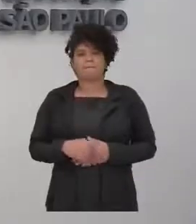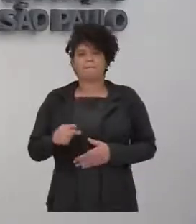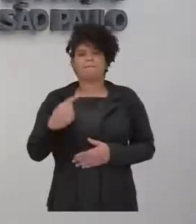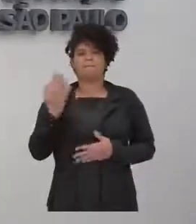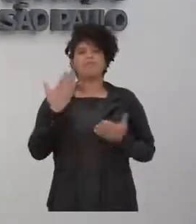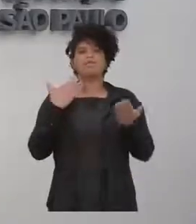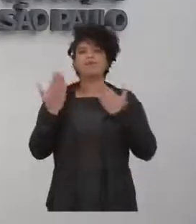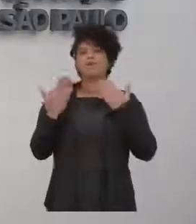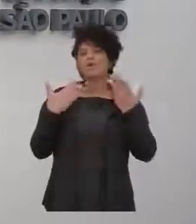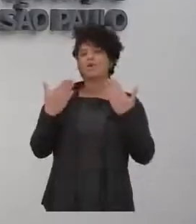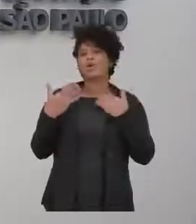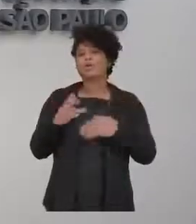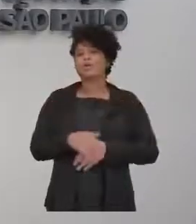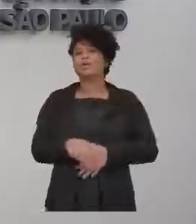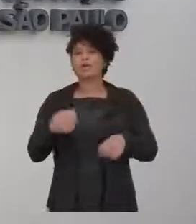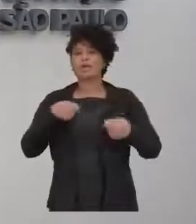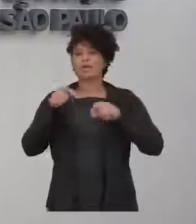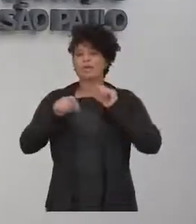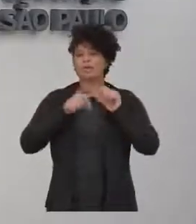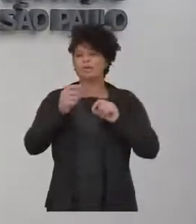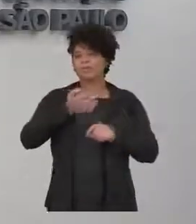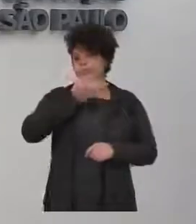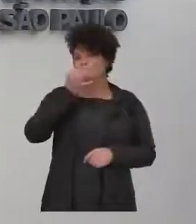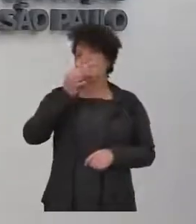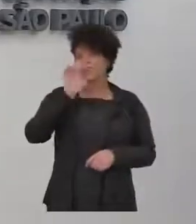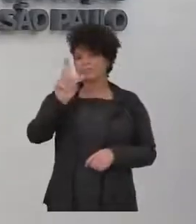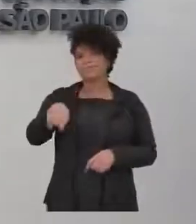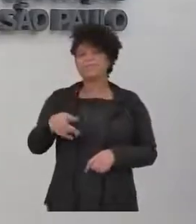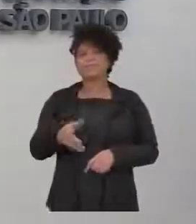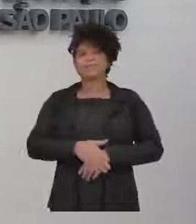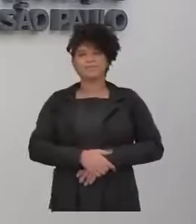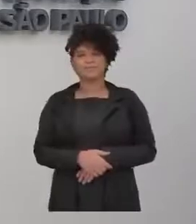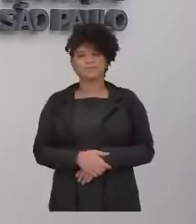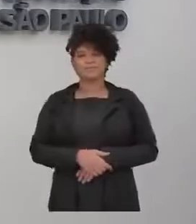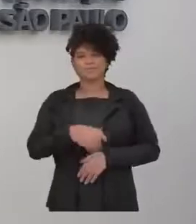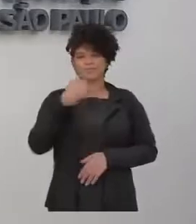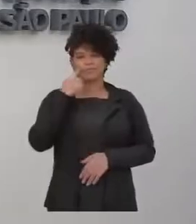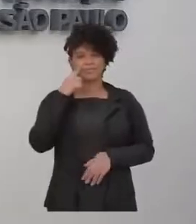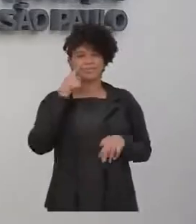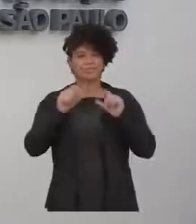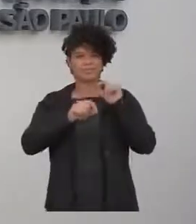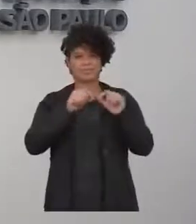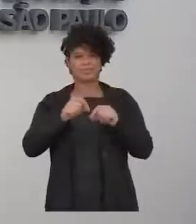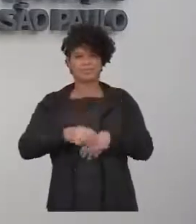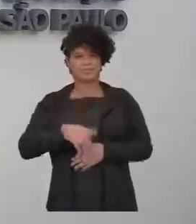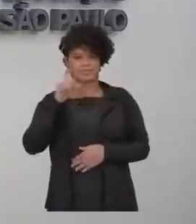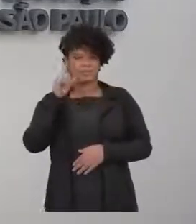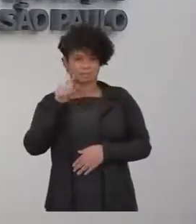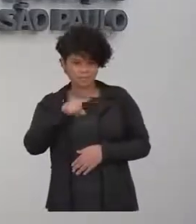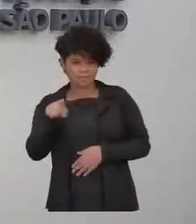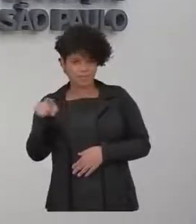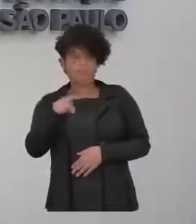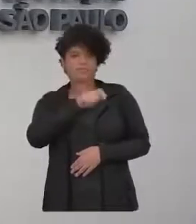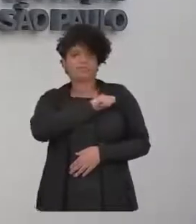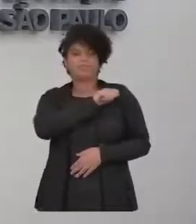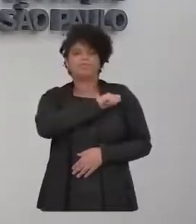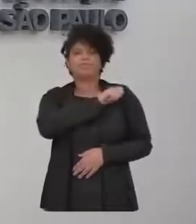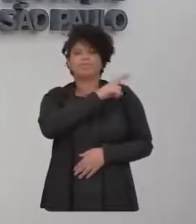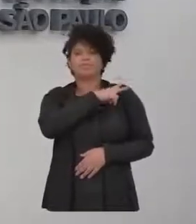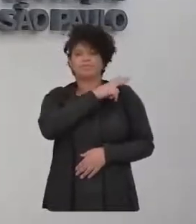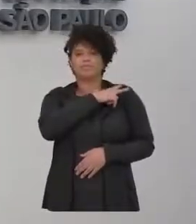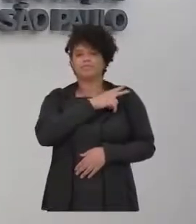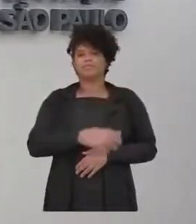conversando e é necessário opinar. Notem uma coisa, vocês estão na segunda série do ensino médio,